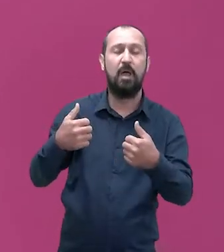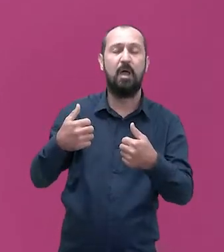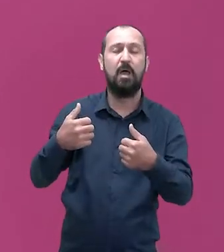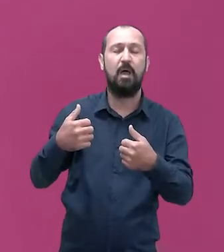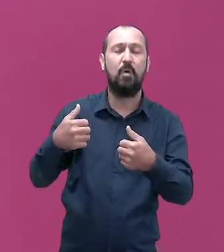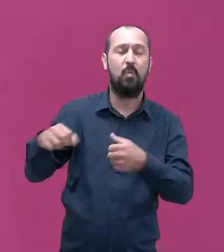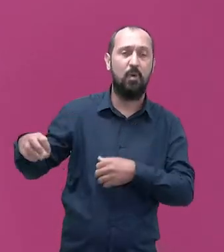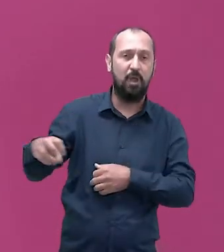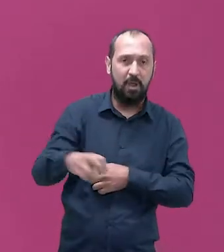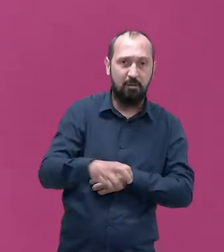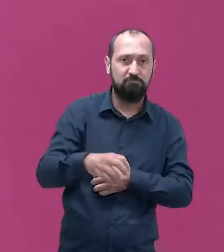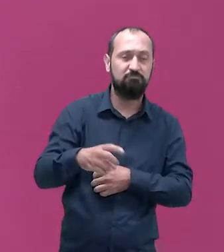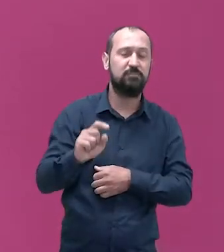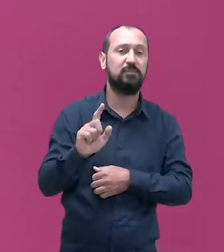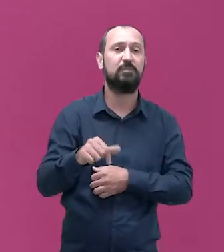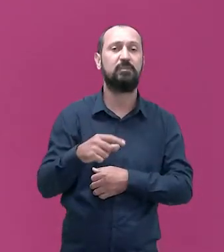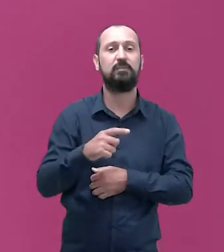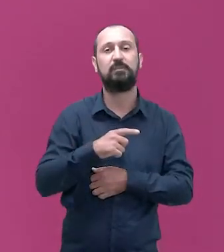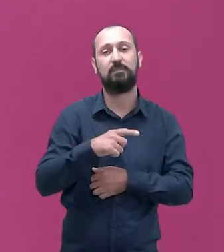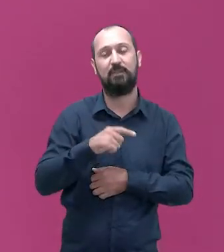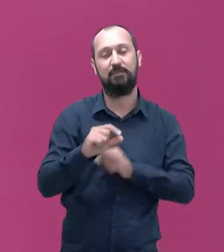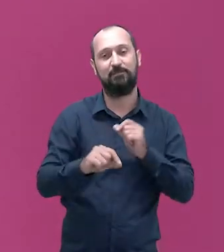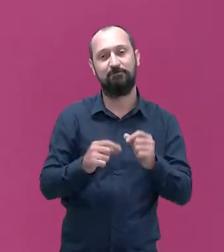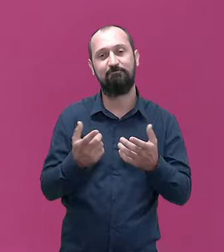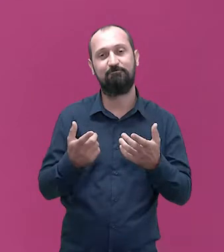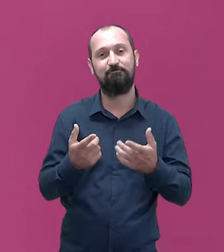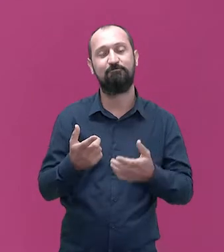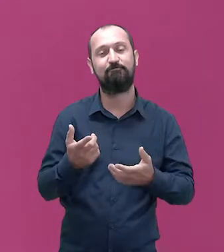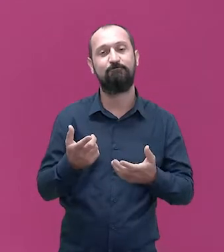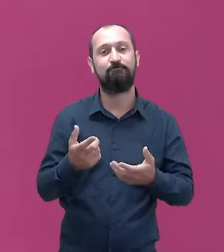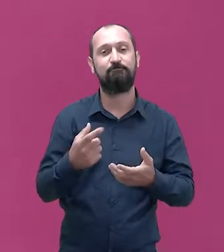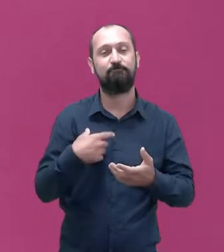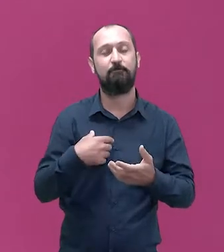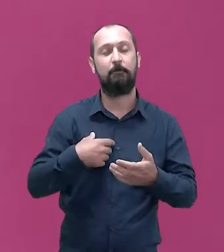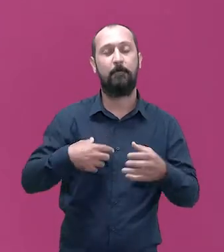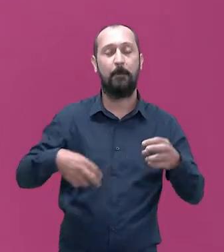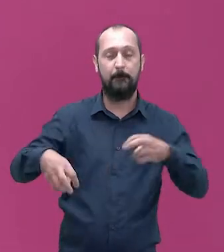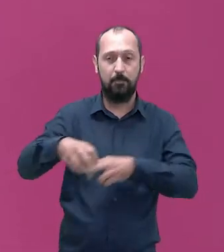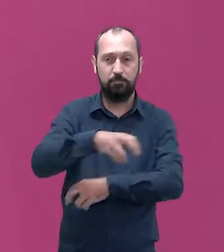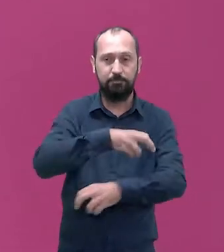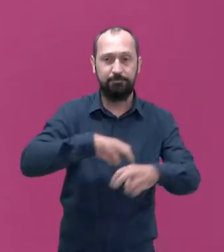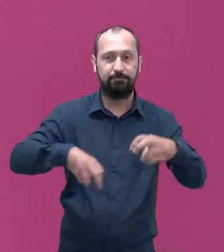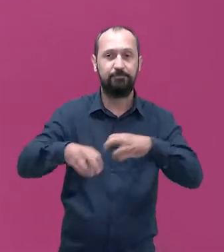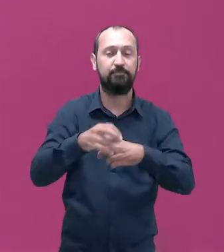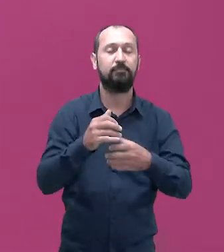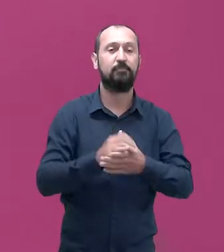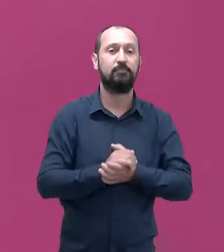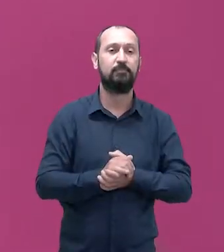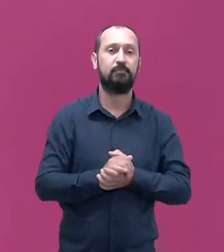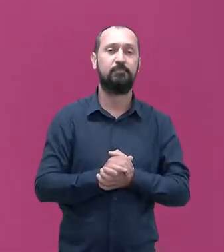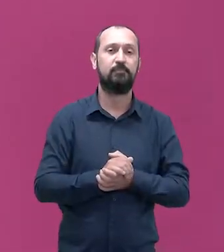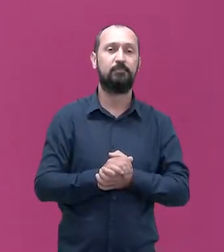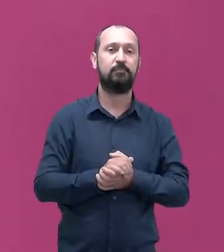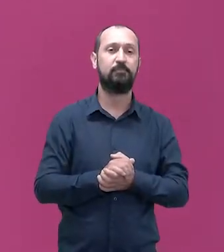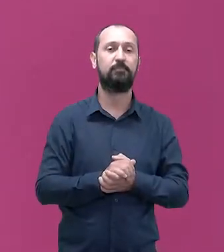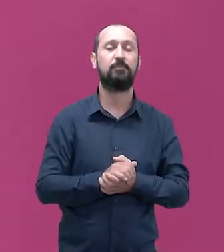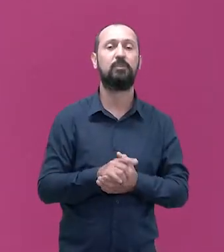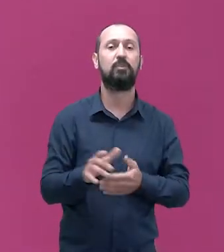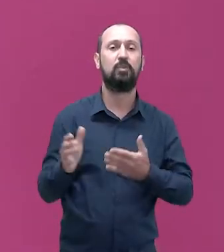um aplicativo, ele está trazendo, né, essa mobilidade também. Né?